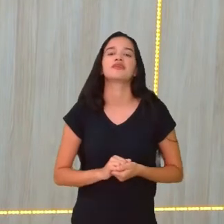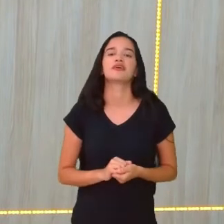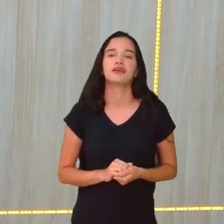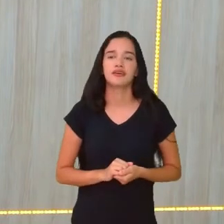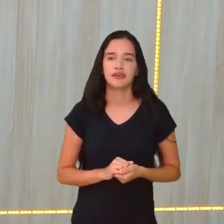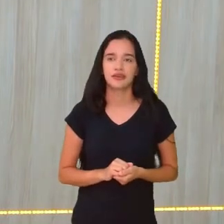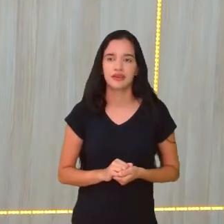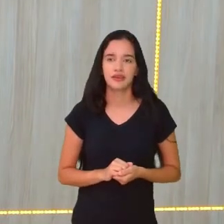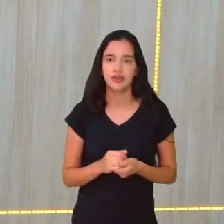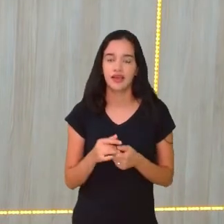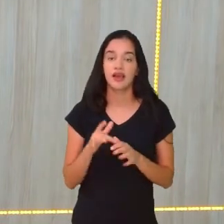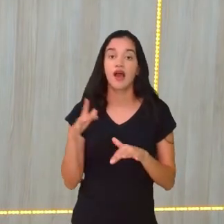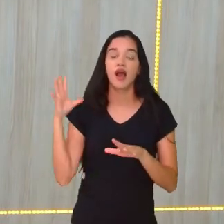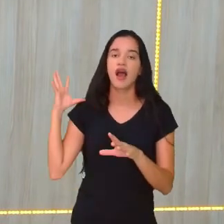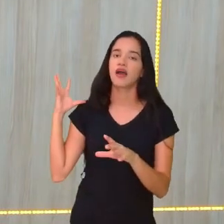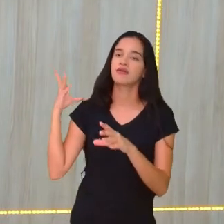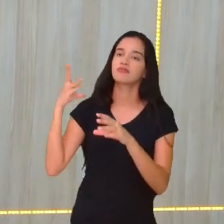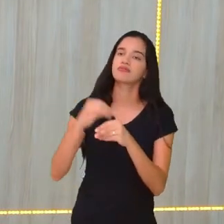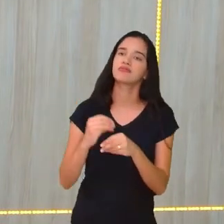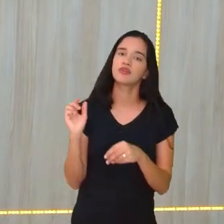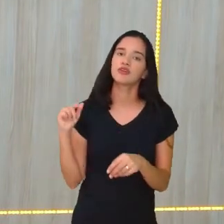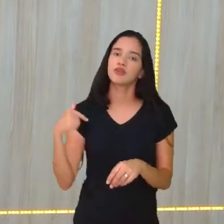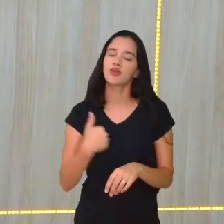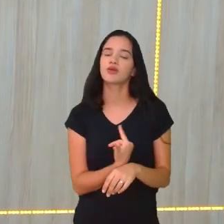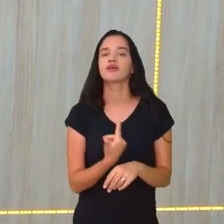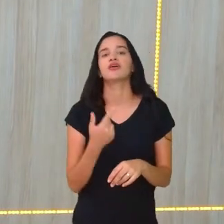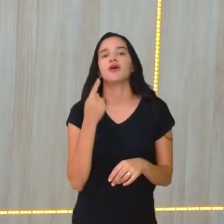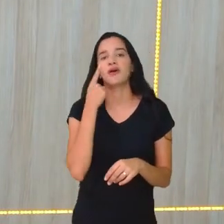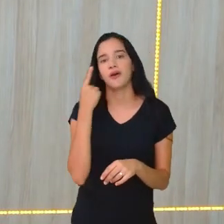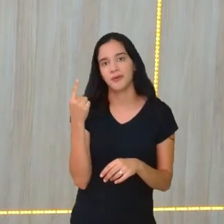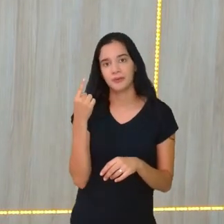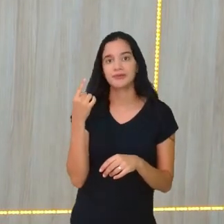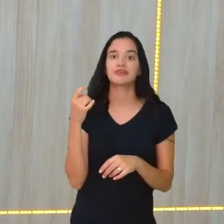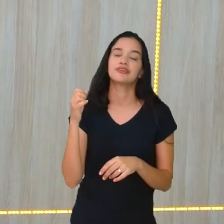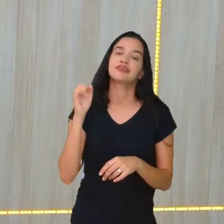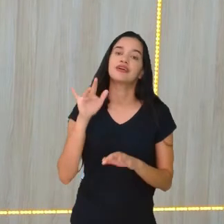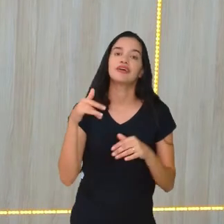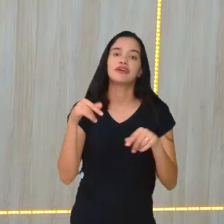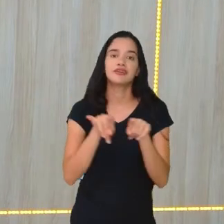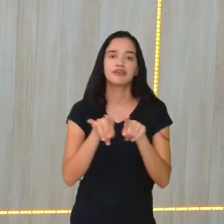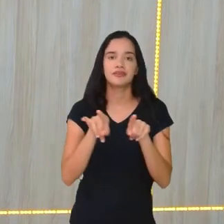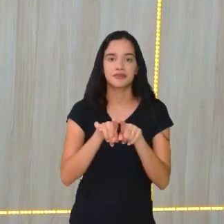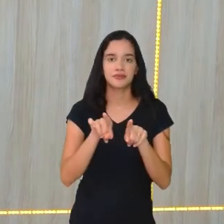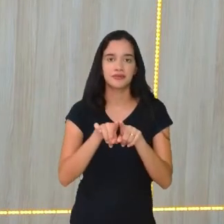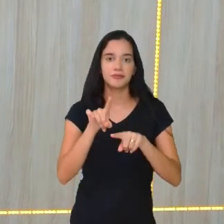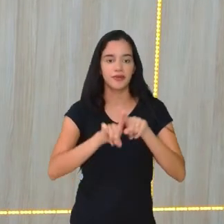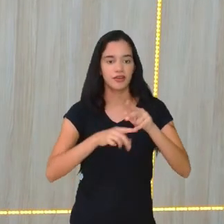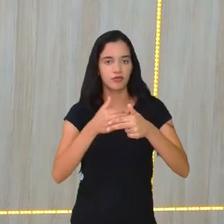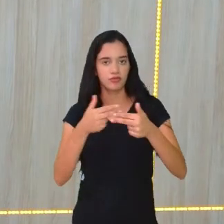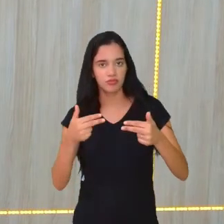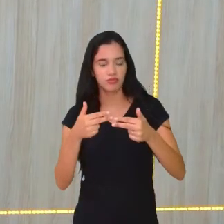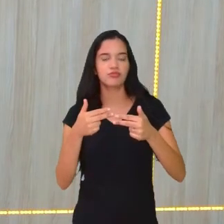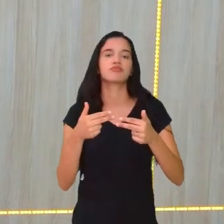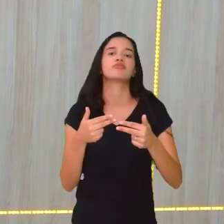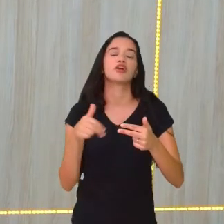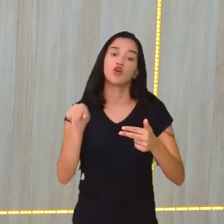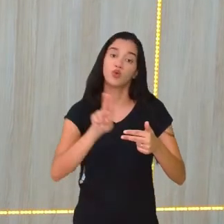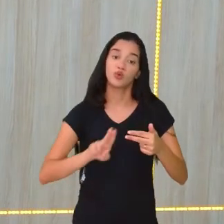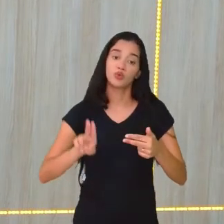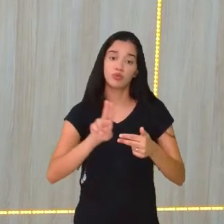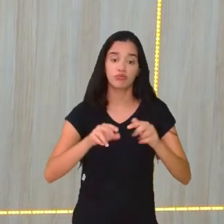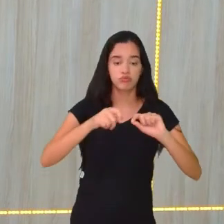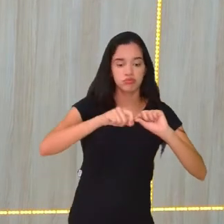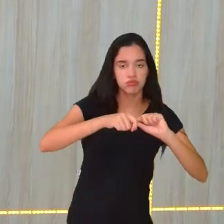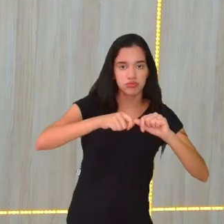Então, recordando, nós vimos essas figuras, né? Vimos os instrumentos